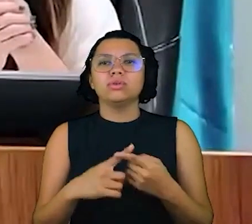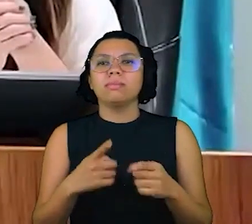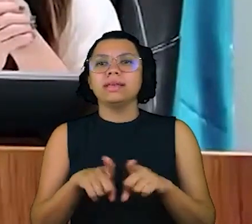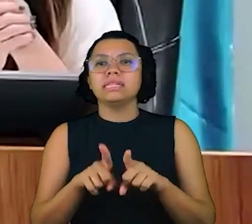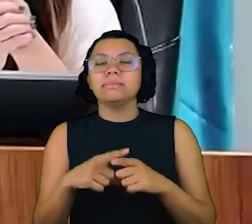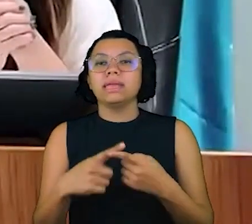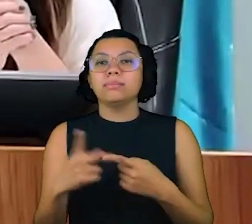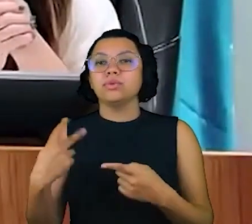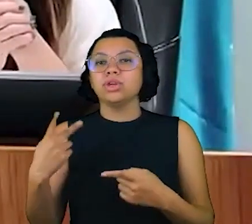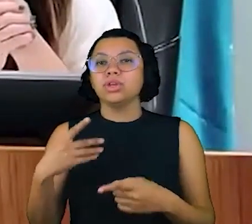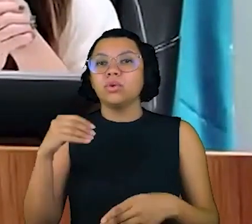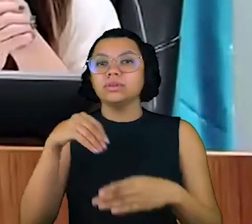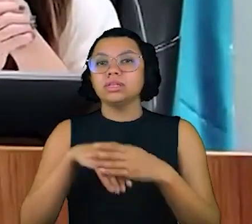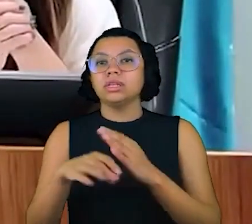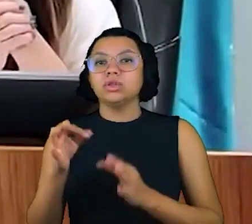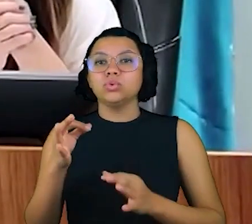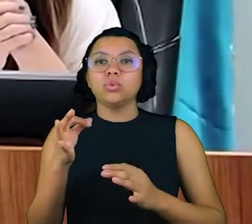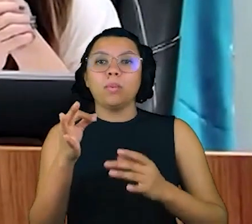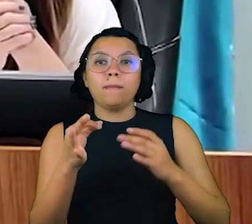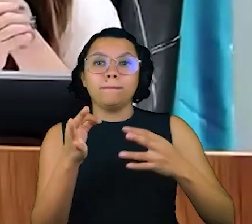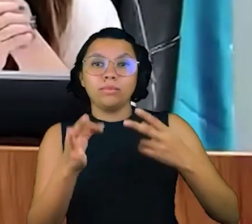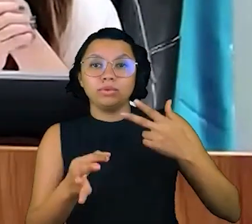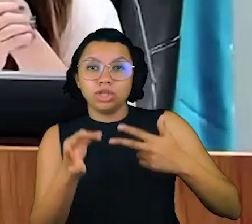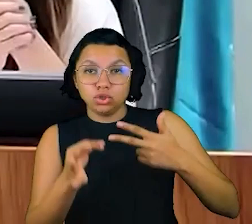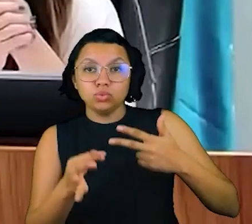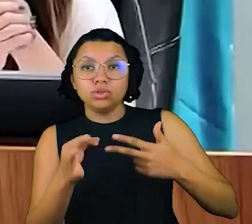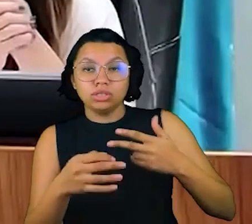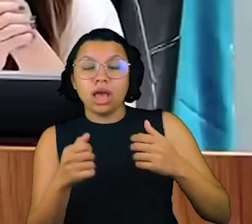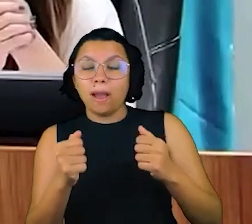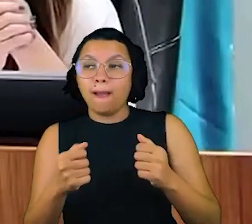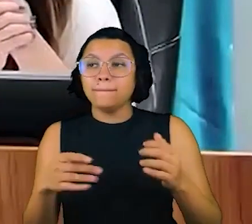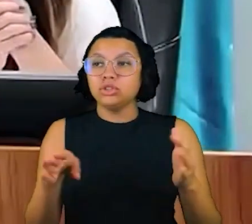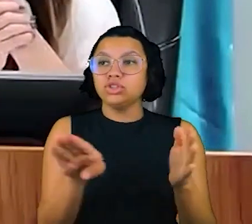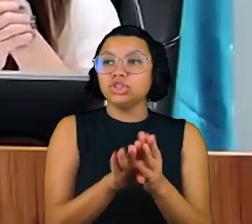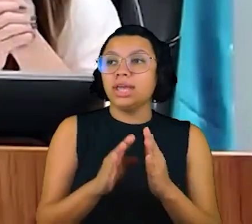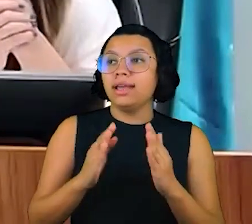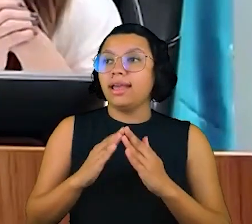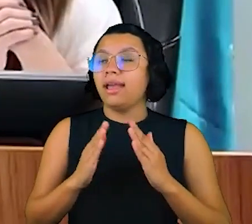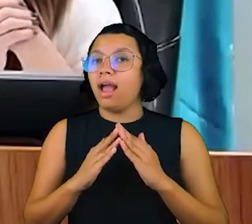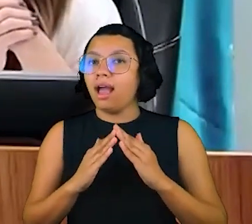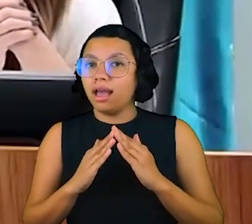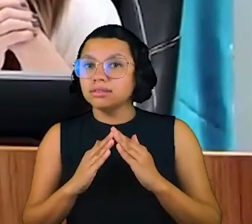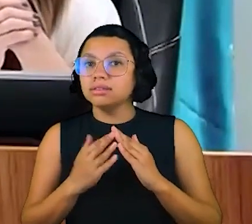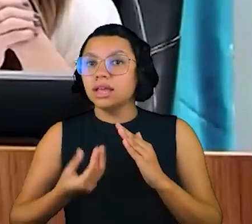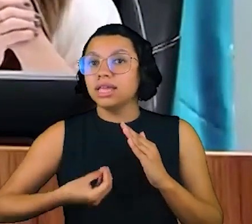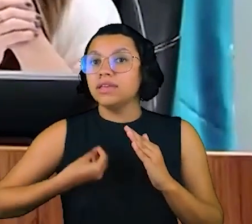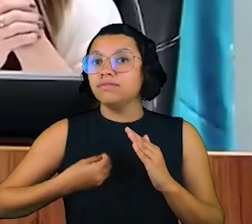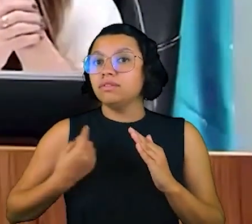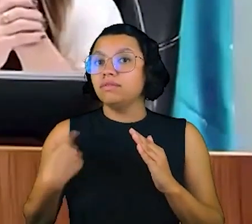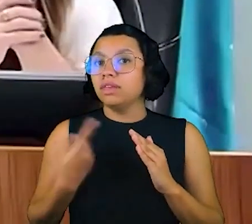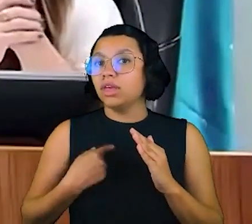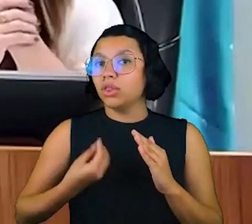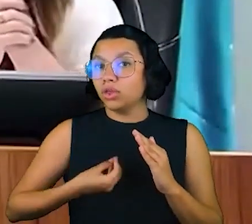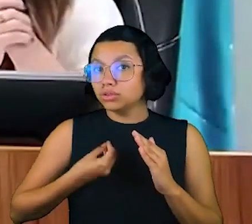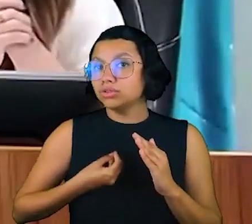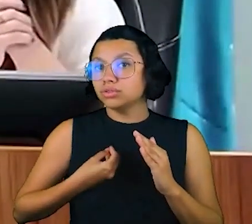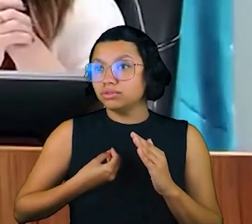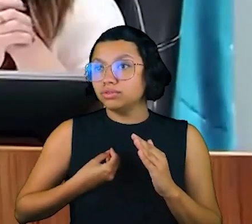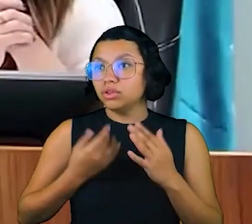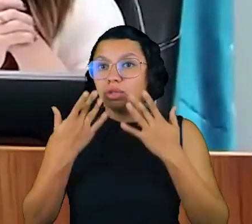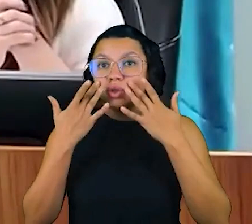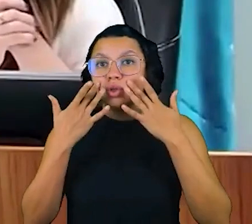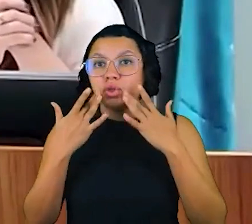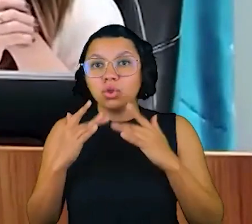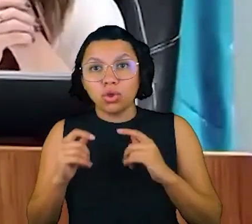também para que nós, dentro do Poder Judiciário, possamos chegar em casa e viver a